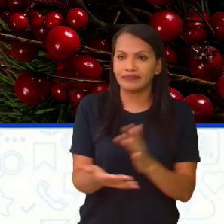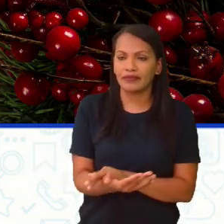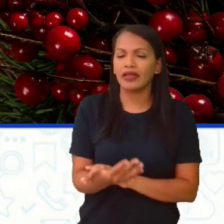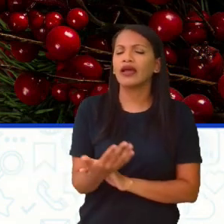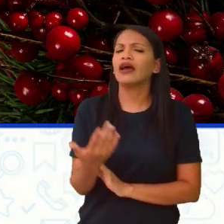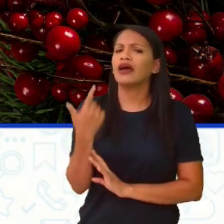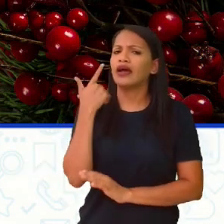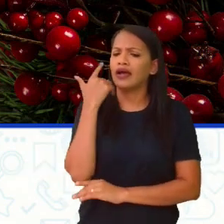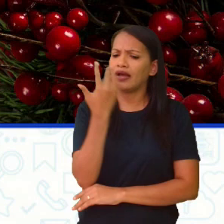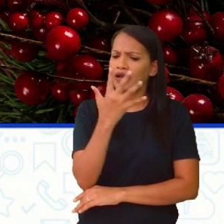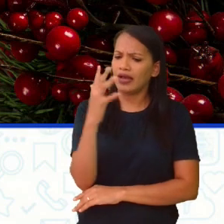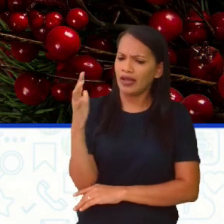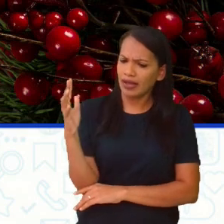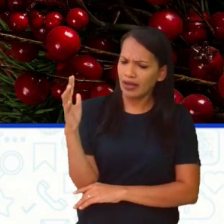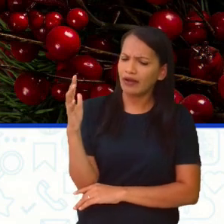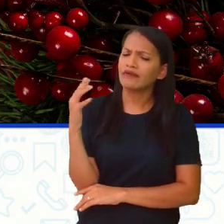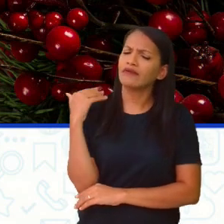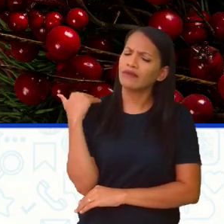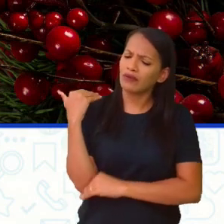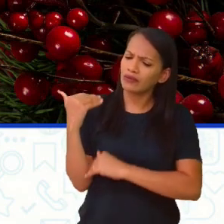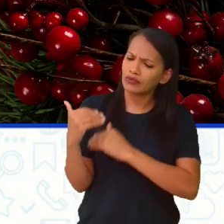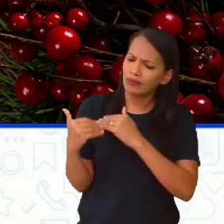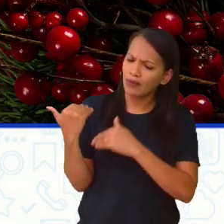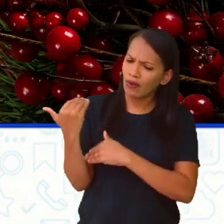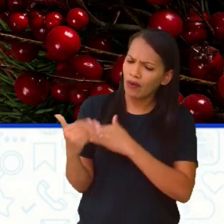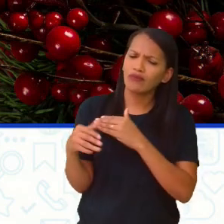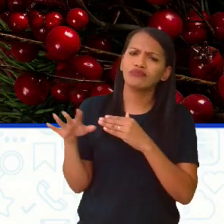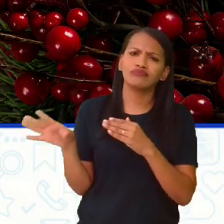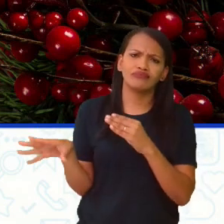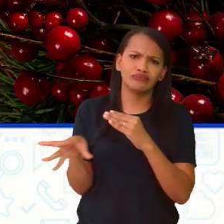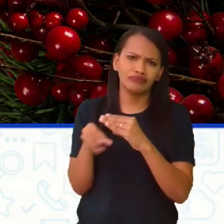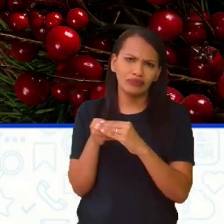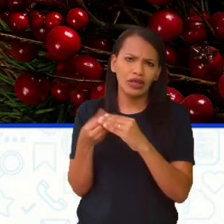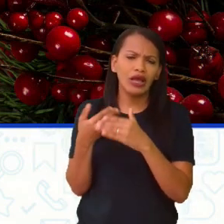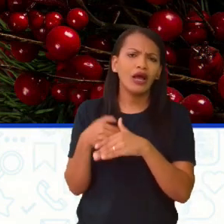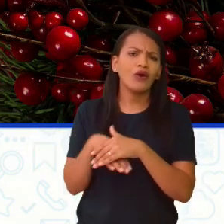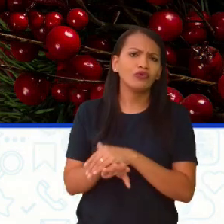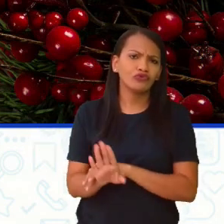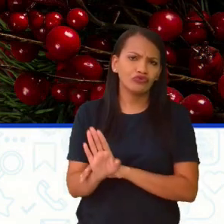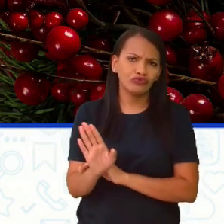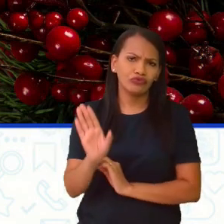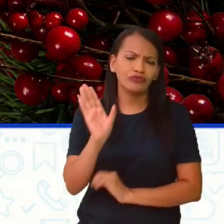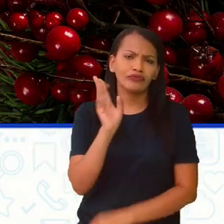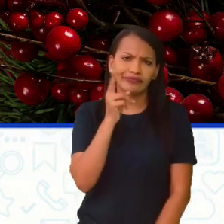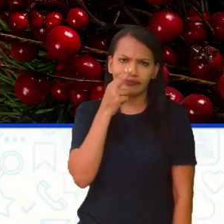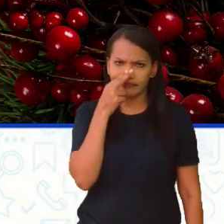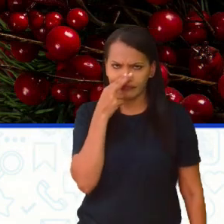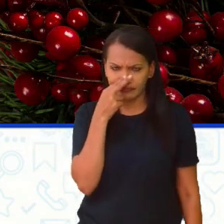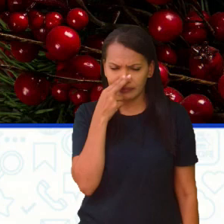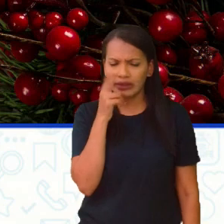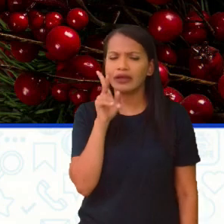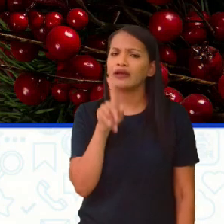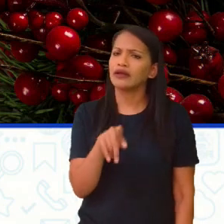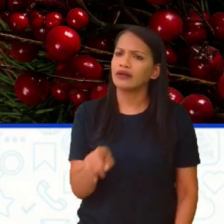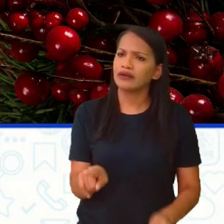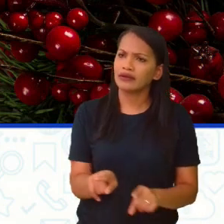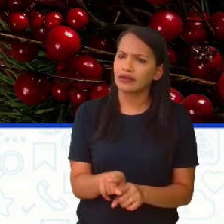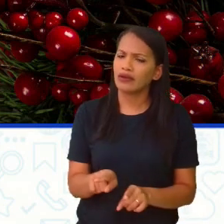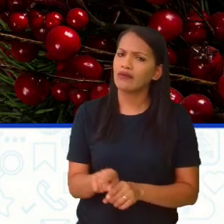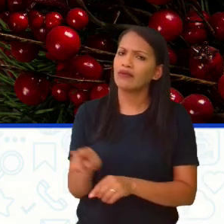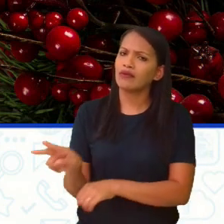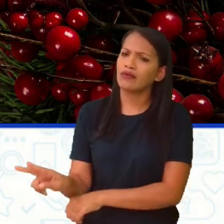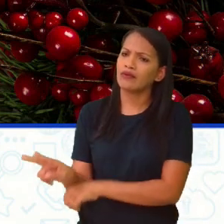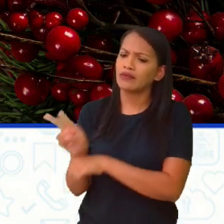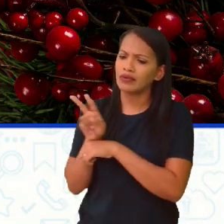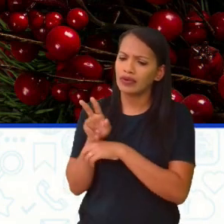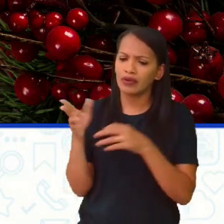como símbolo pagão, foi aos poucos integrada aos costumes cristãos. Então, é um símbolo que foi emprestado